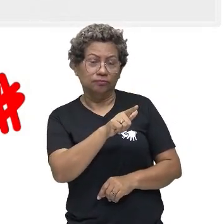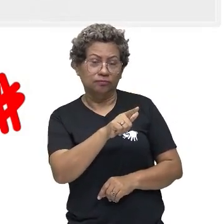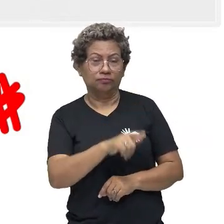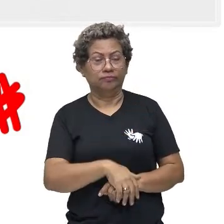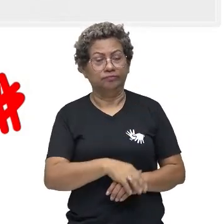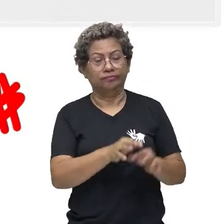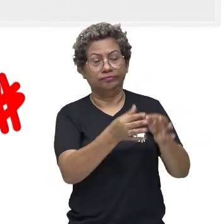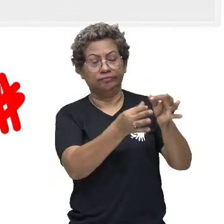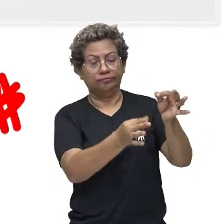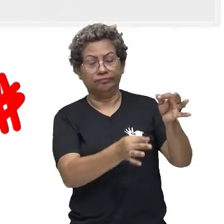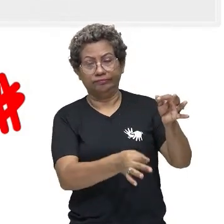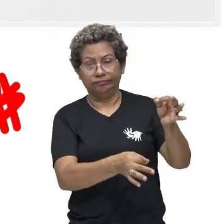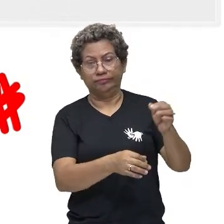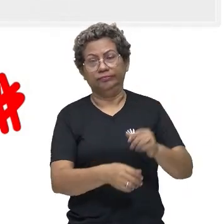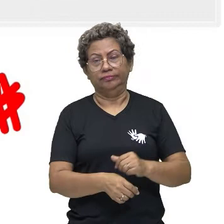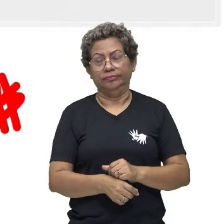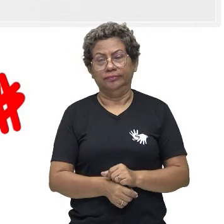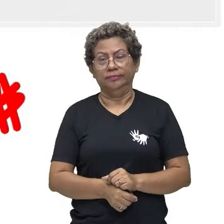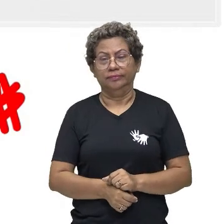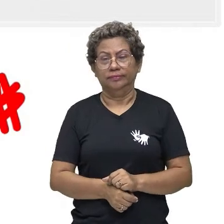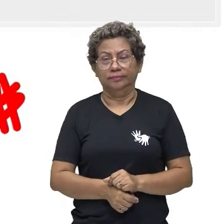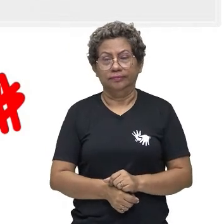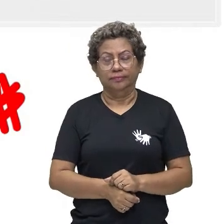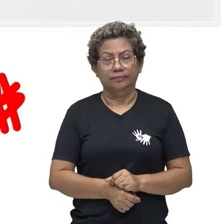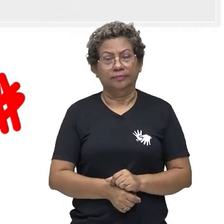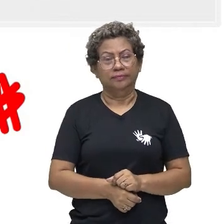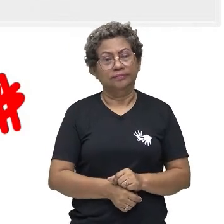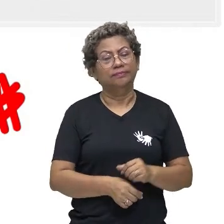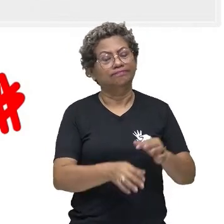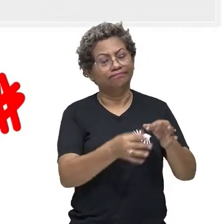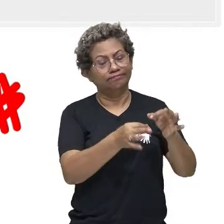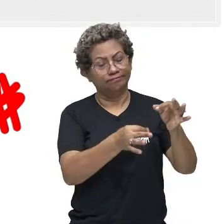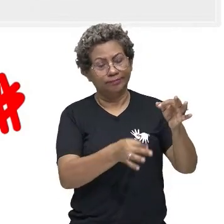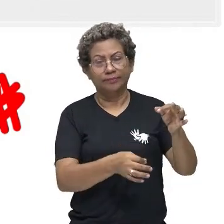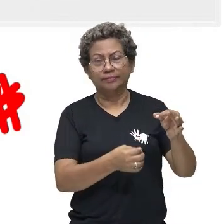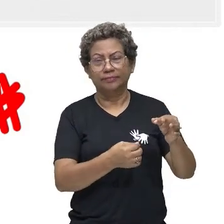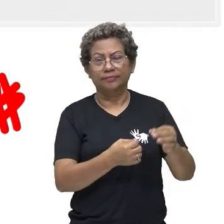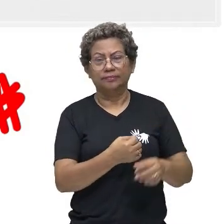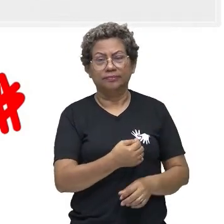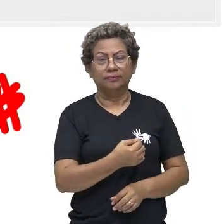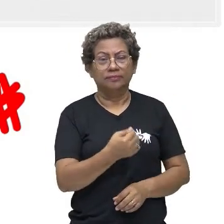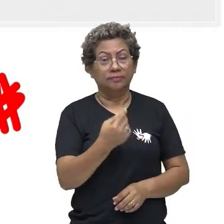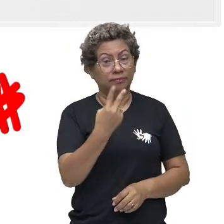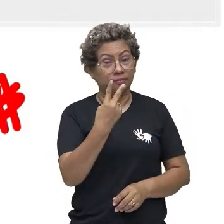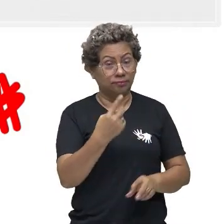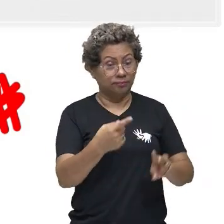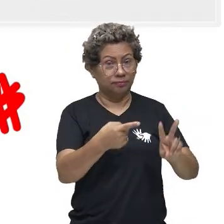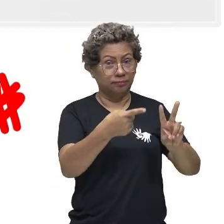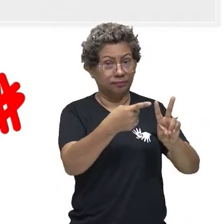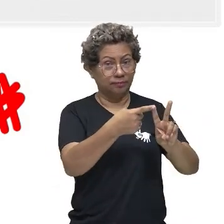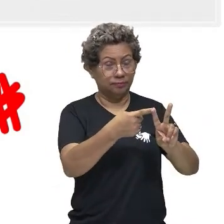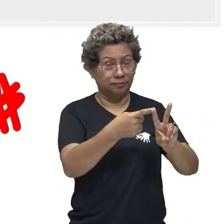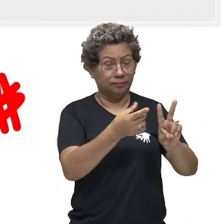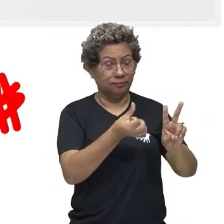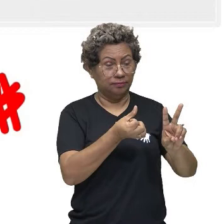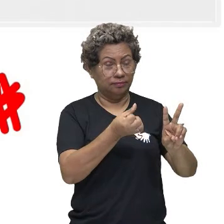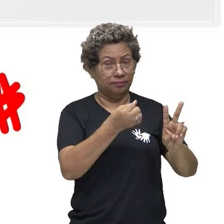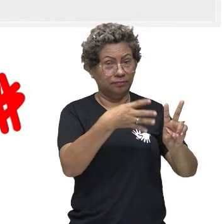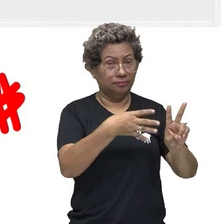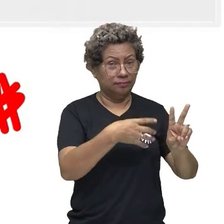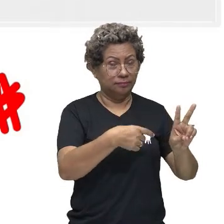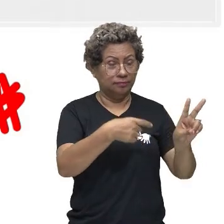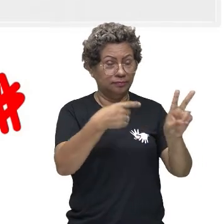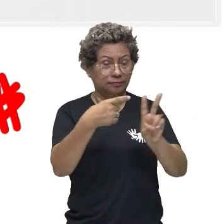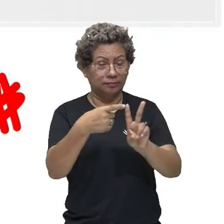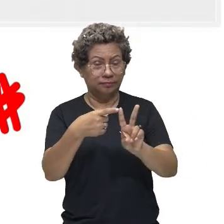calcular esse produto. Segundo, determinar a raiz quadrada desse produto, que vai ser um número consideravelmente grande.